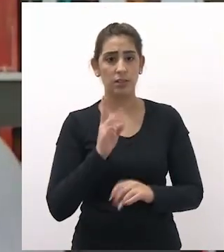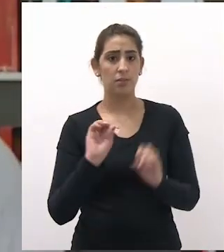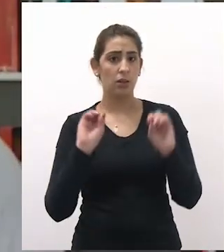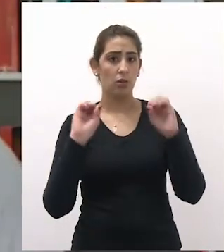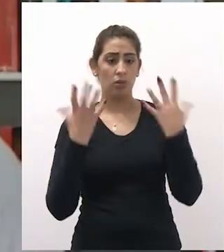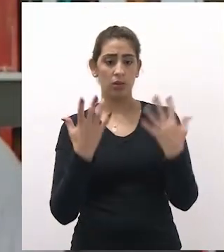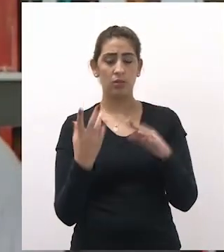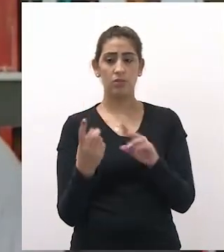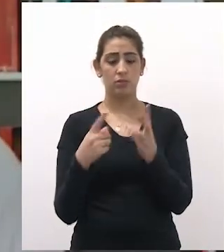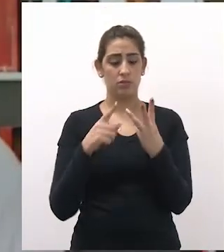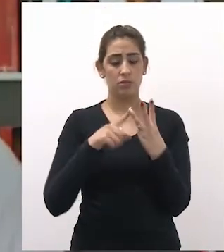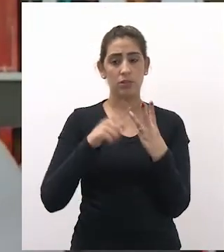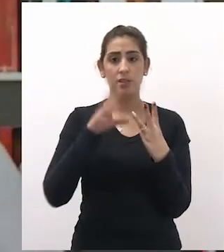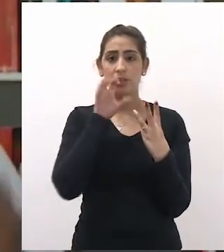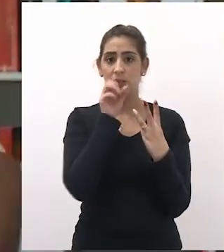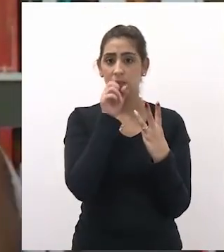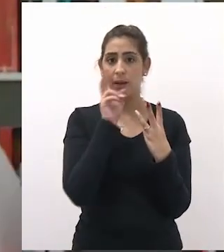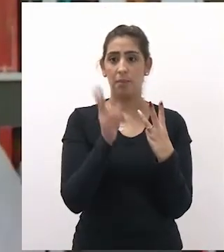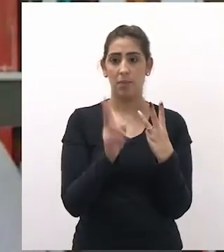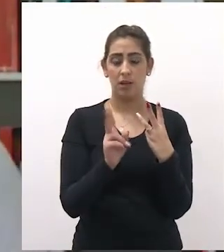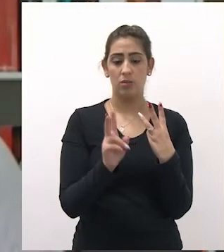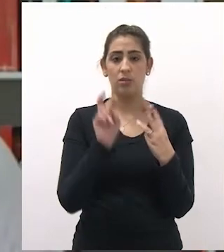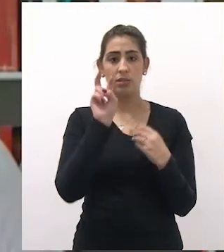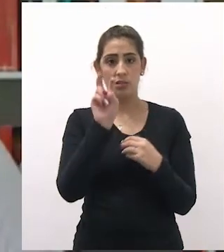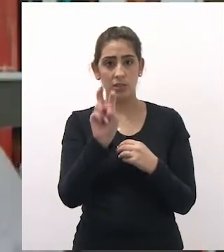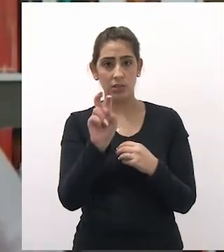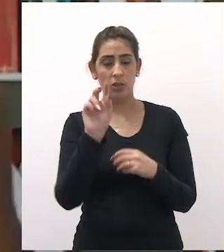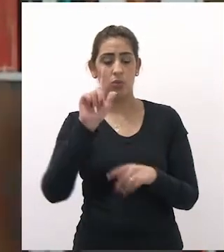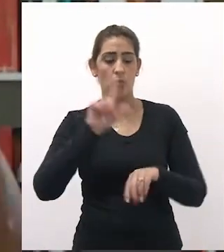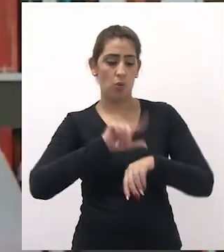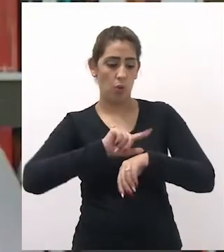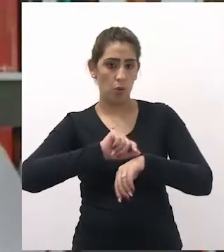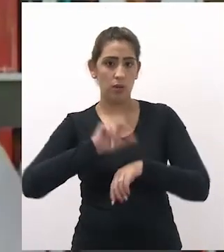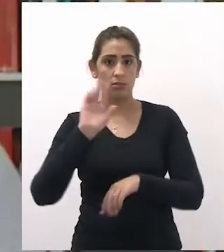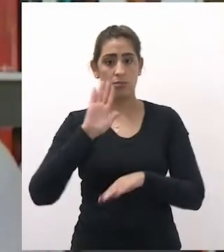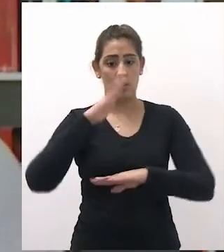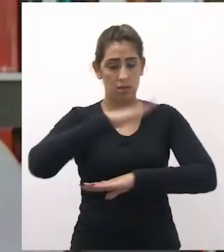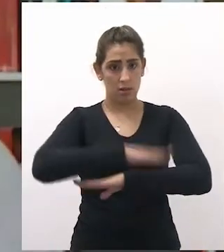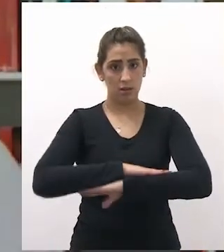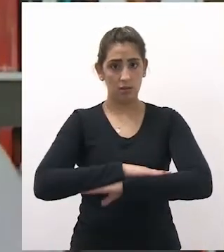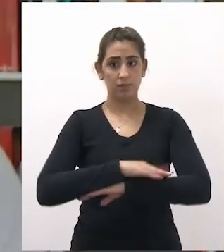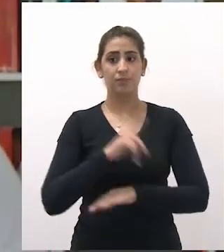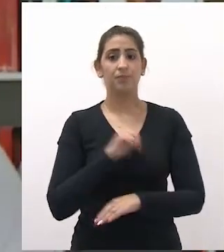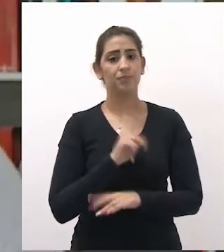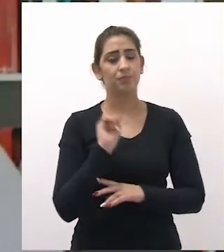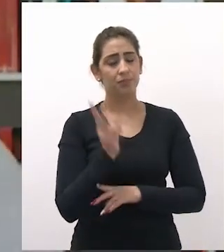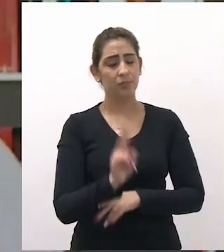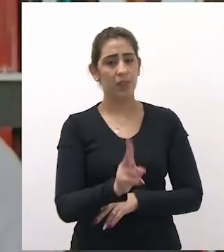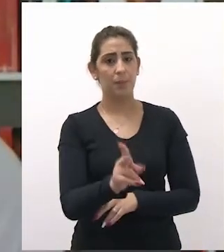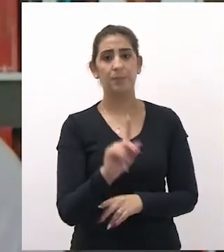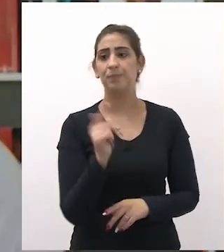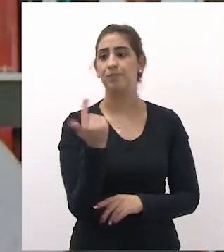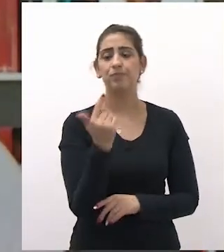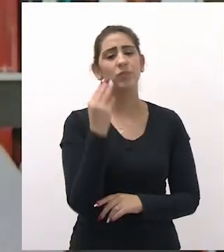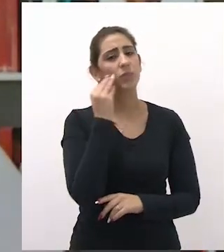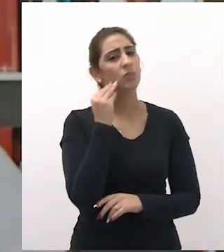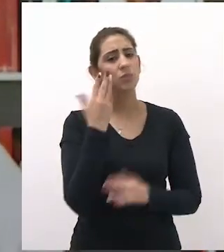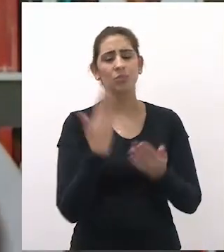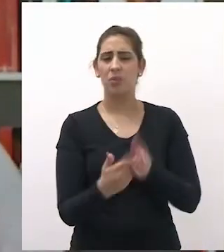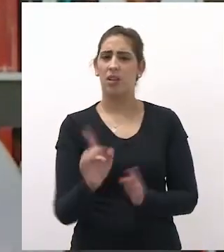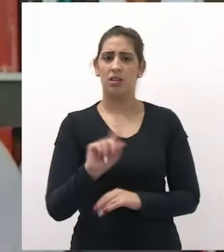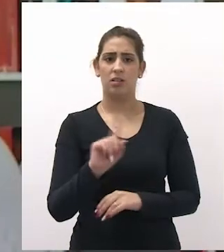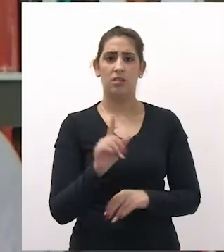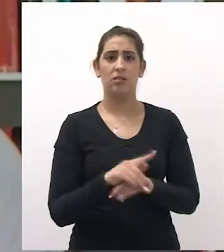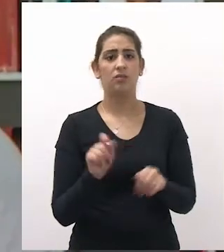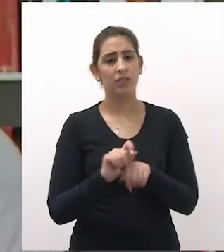nos terceiros sábados de cada mês, às 5 horas da tarde, pelo Zoom, é muito bacana, não perca a oportunidade de conhecer,